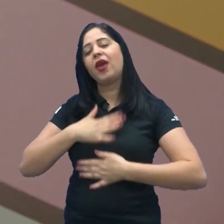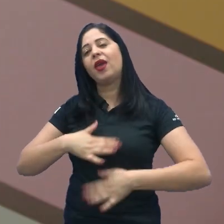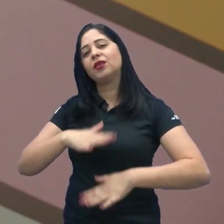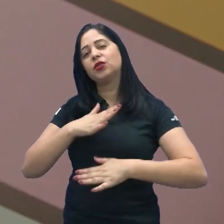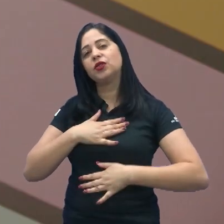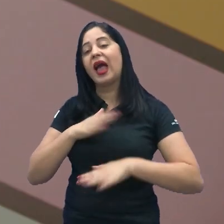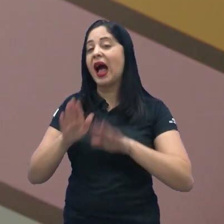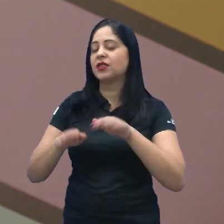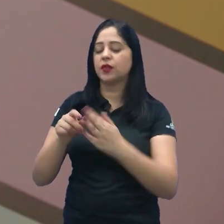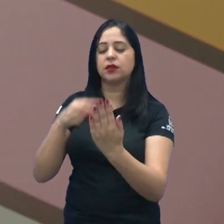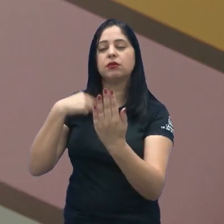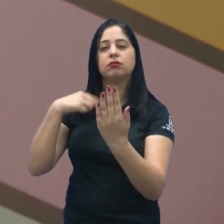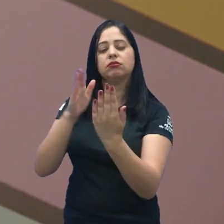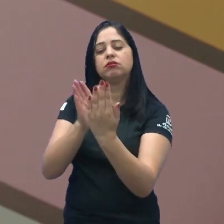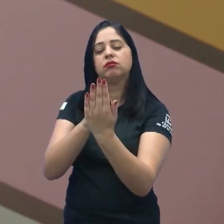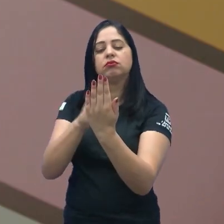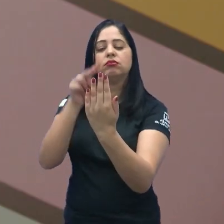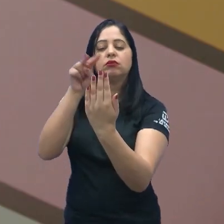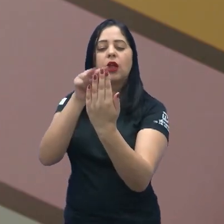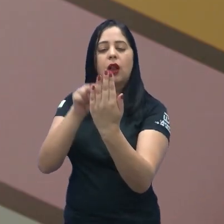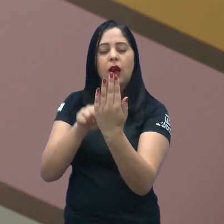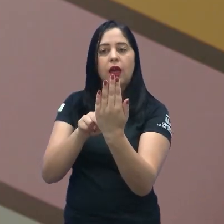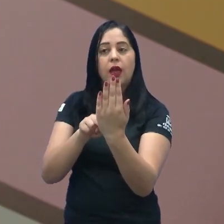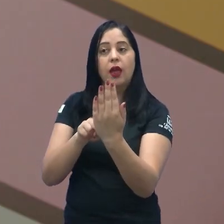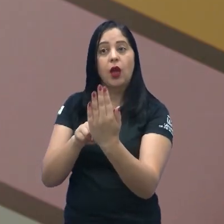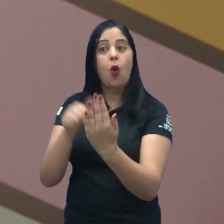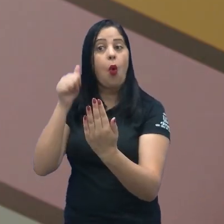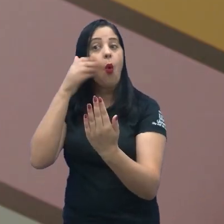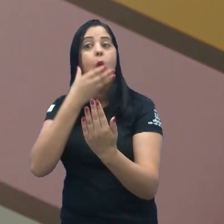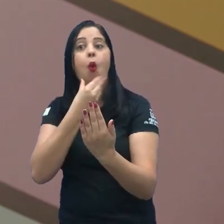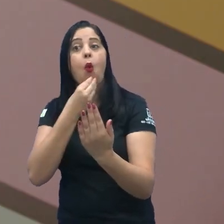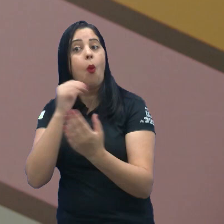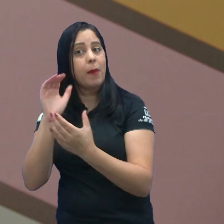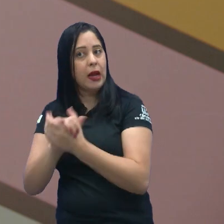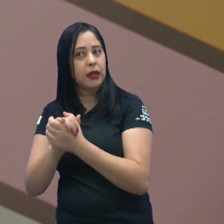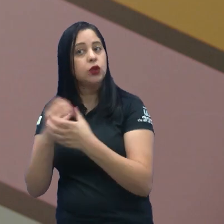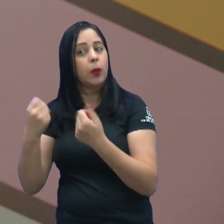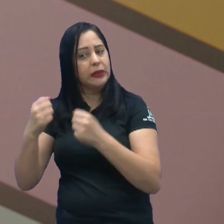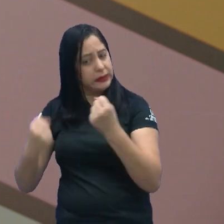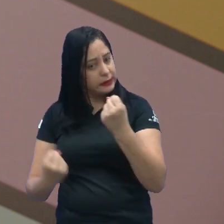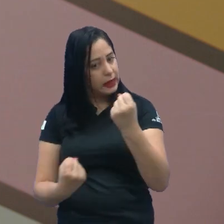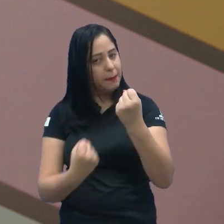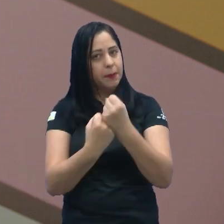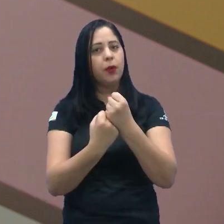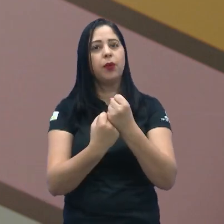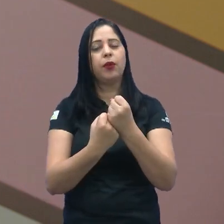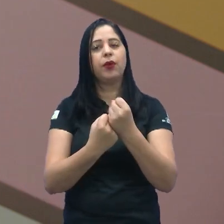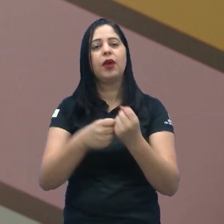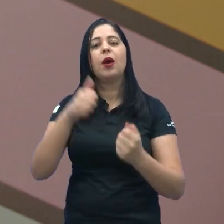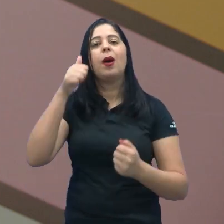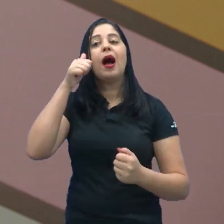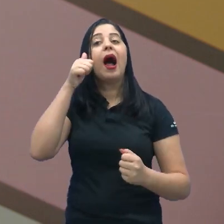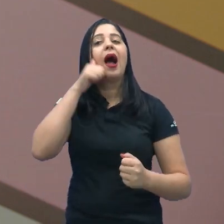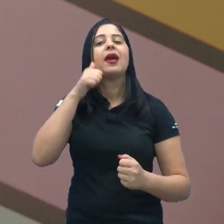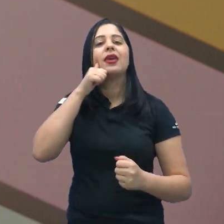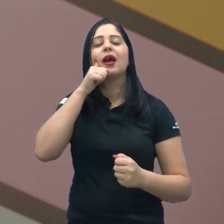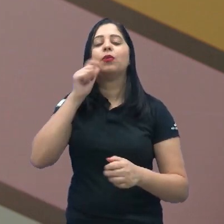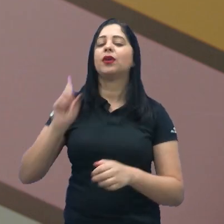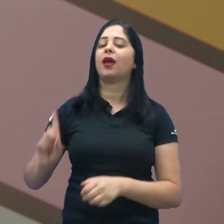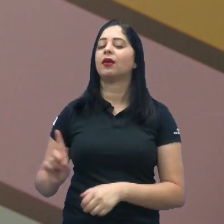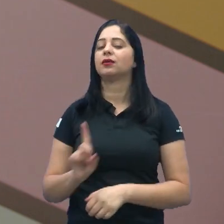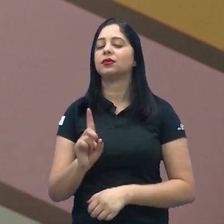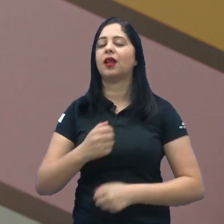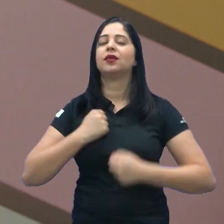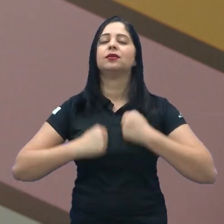leitura, o apoio do marido muitas vezes para ela tomar um banho, não um banho de 5 minutos, mas um banho de 40 minutos.